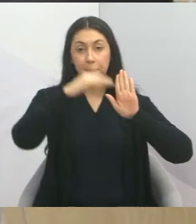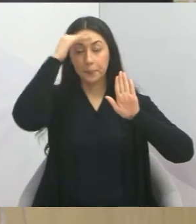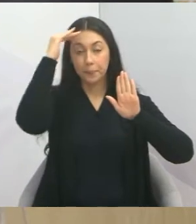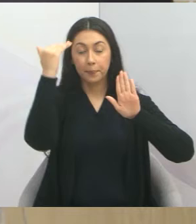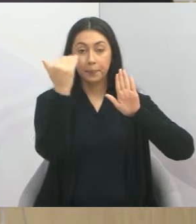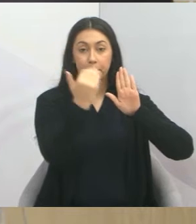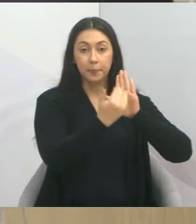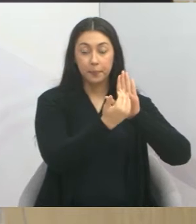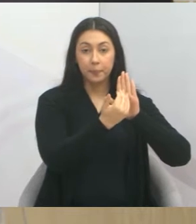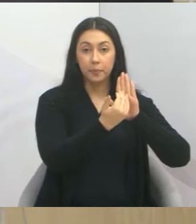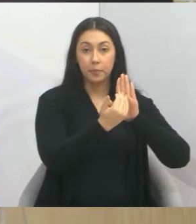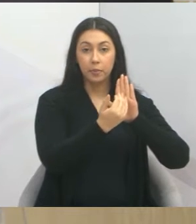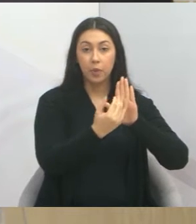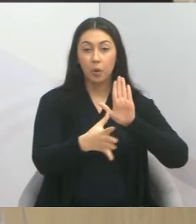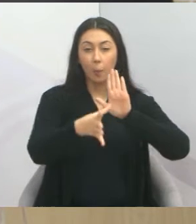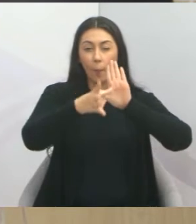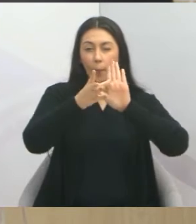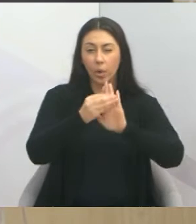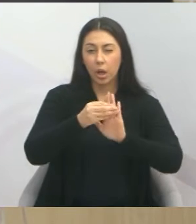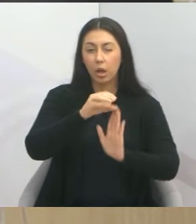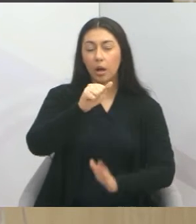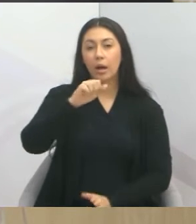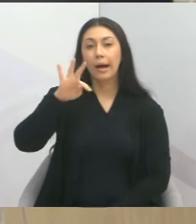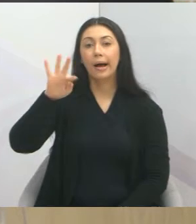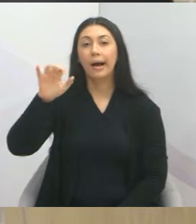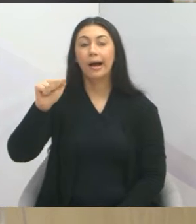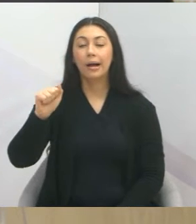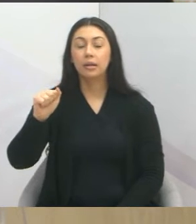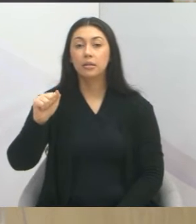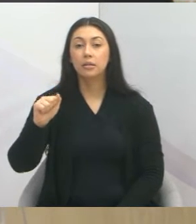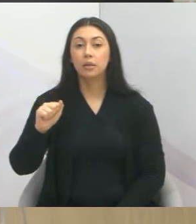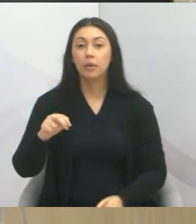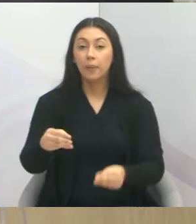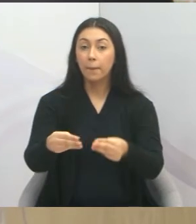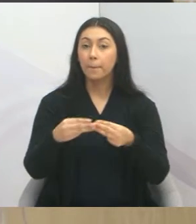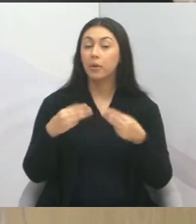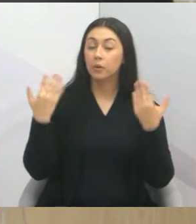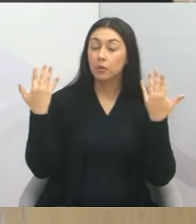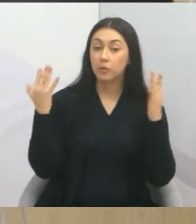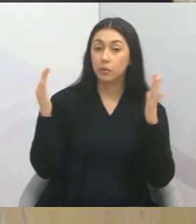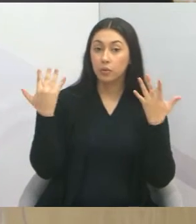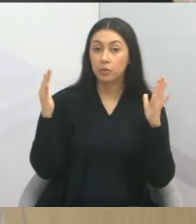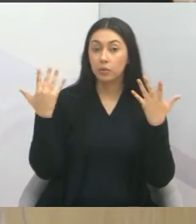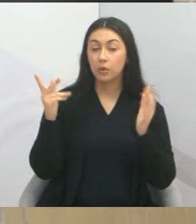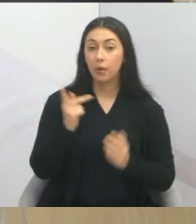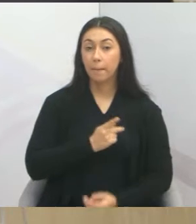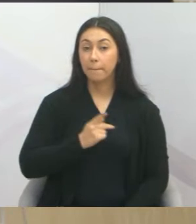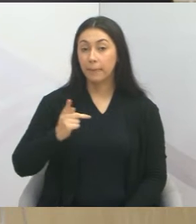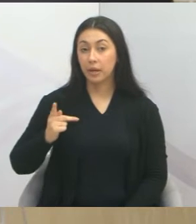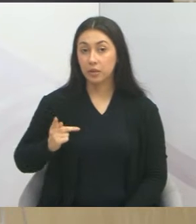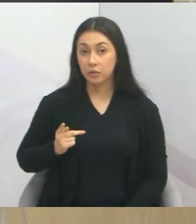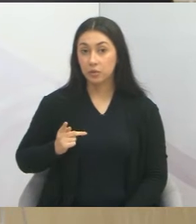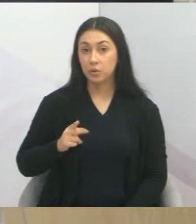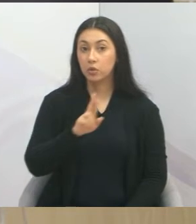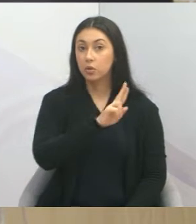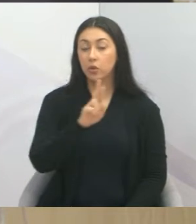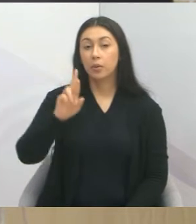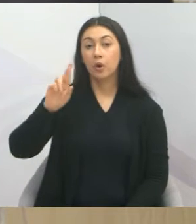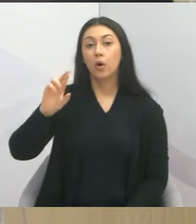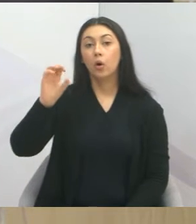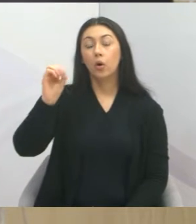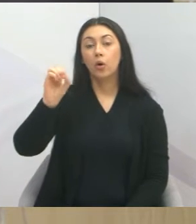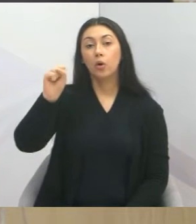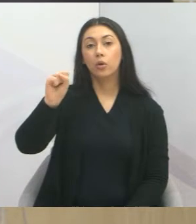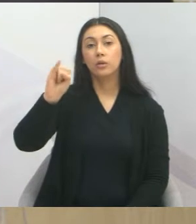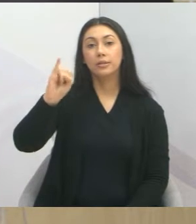regimentais consta na ata dos trabalhos da sessão o registro a Moção congratulatória ao pastor-presidente rosicler